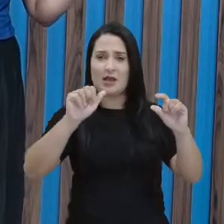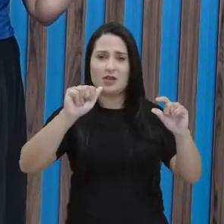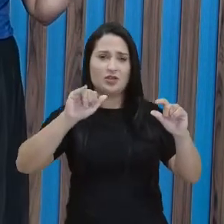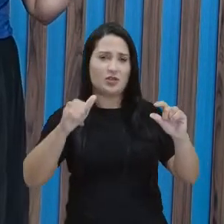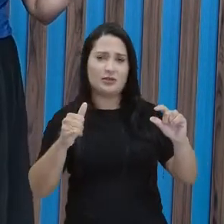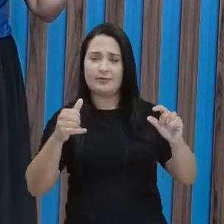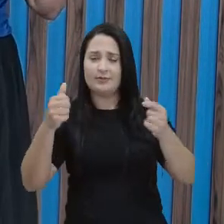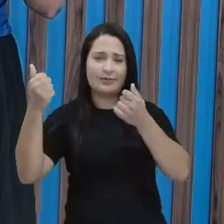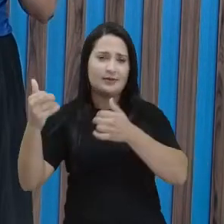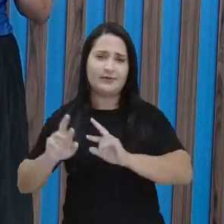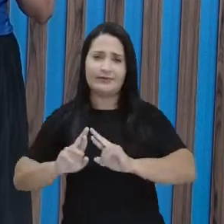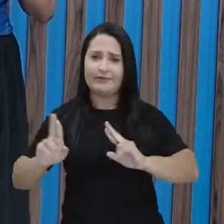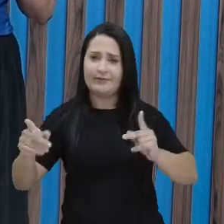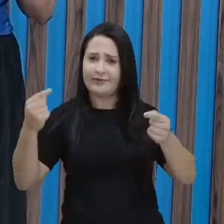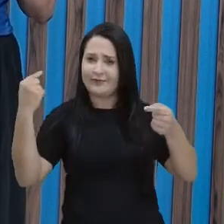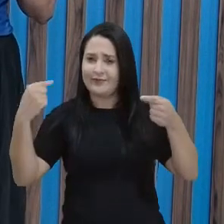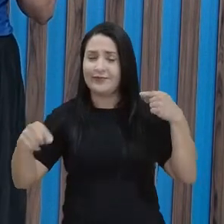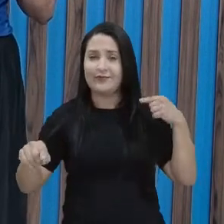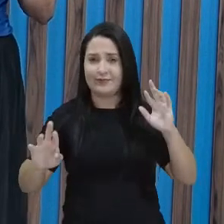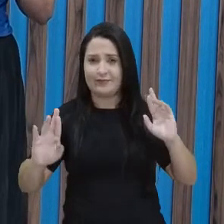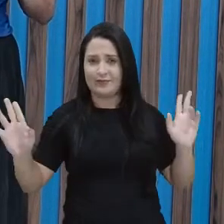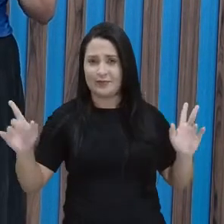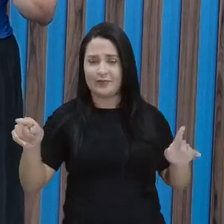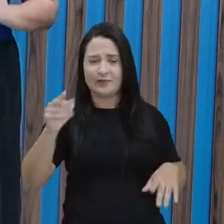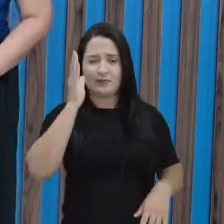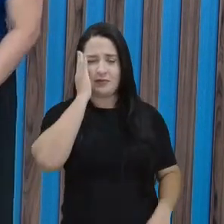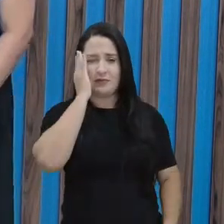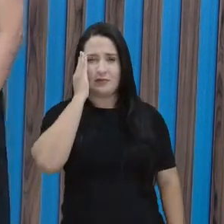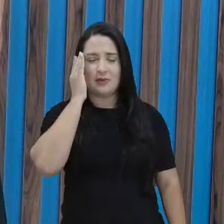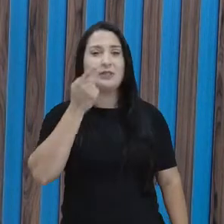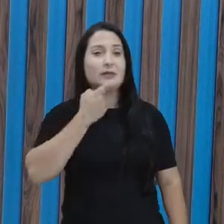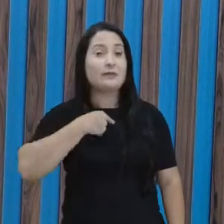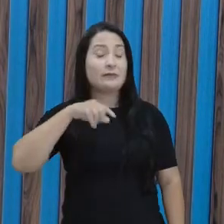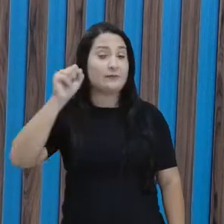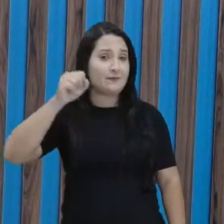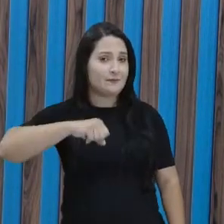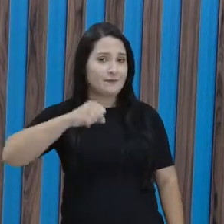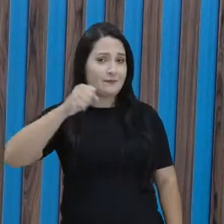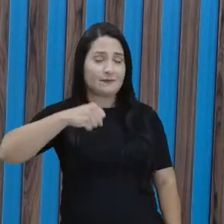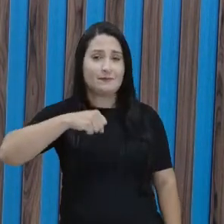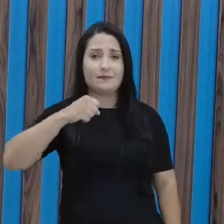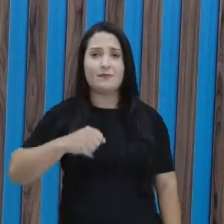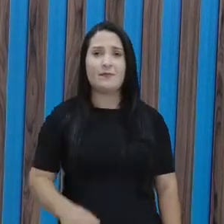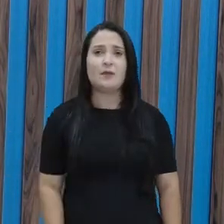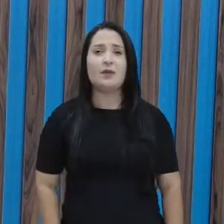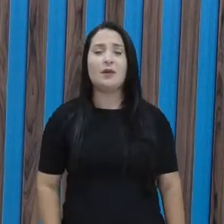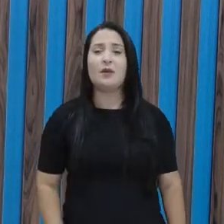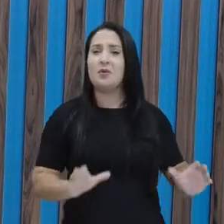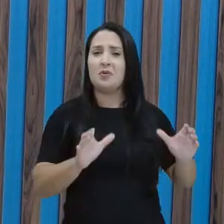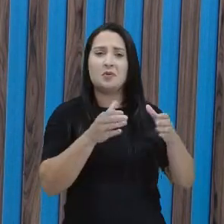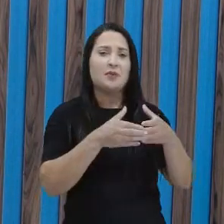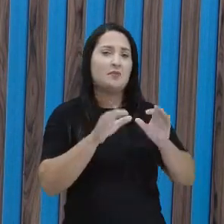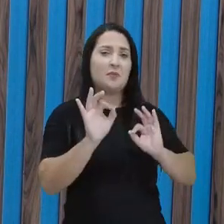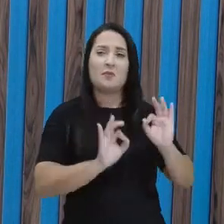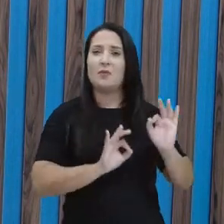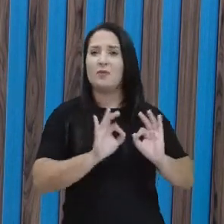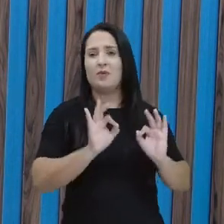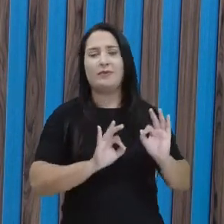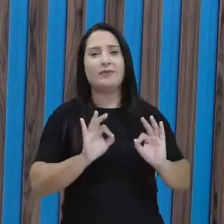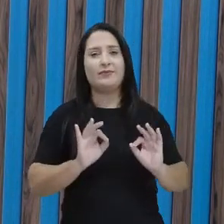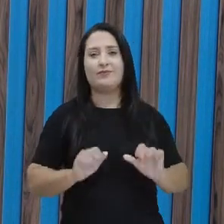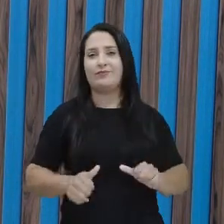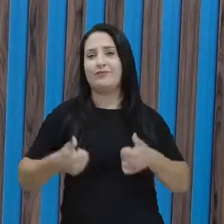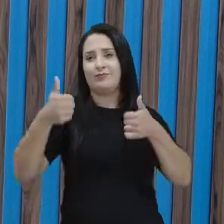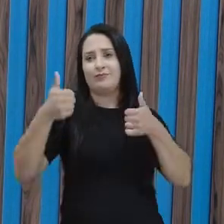explicativa. Deu para entender? Espero que sim. Ó, o time não se preparou adequadamente. Isso é um